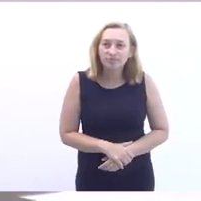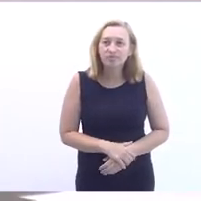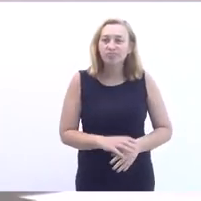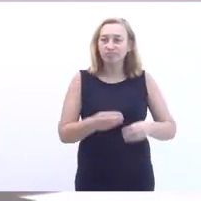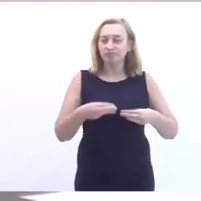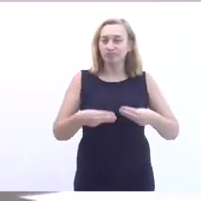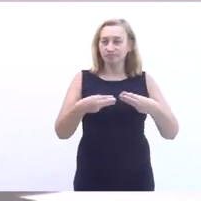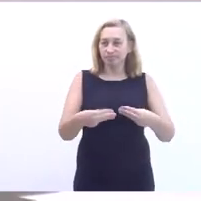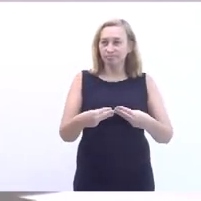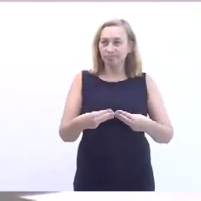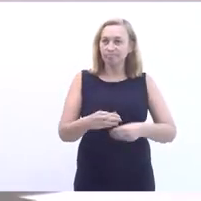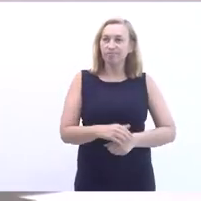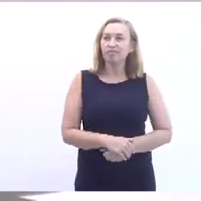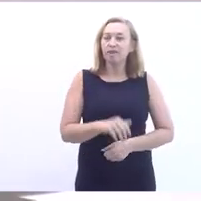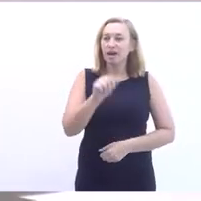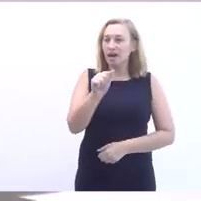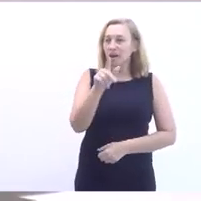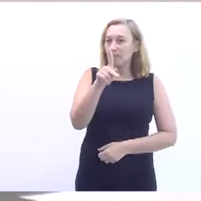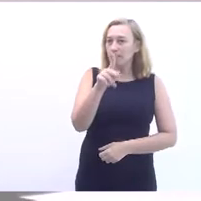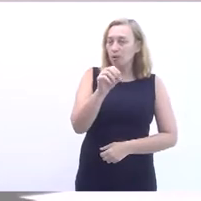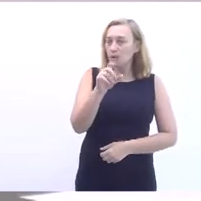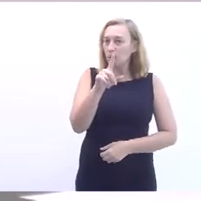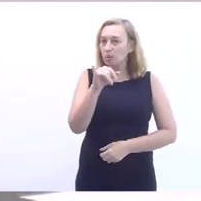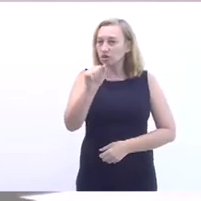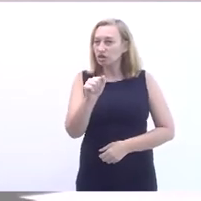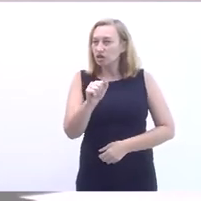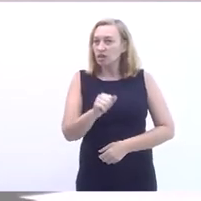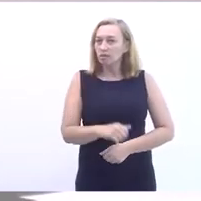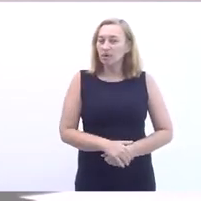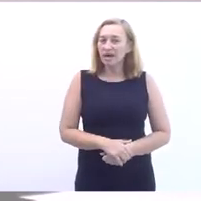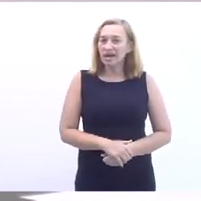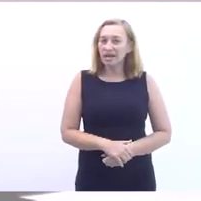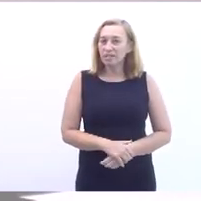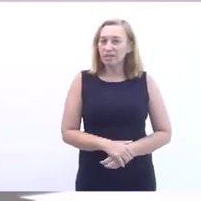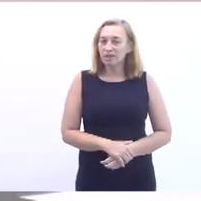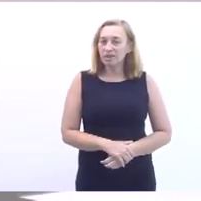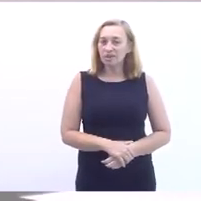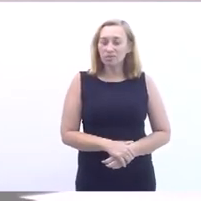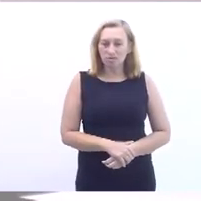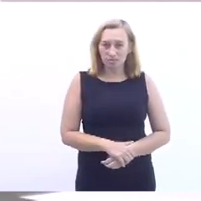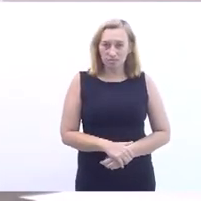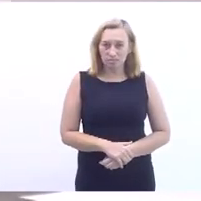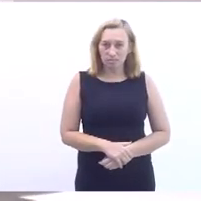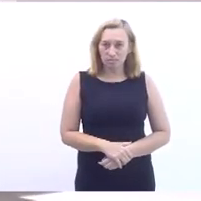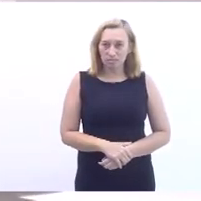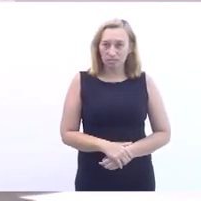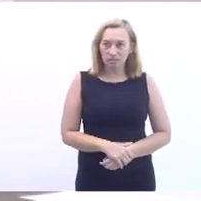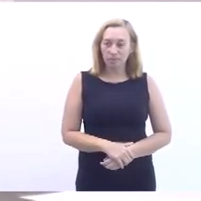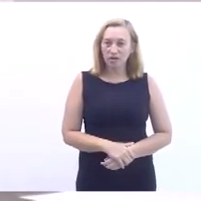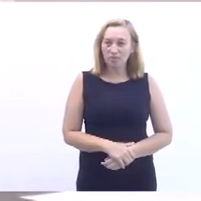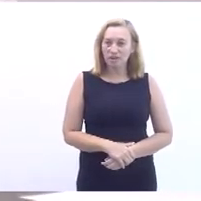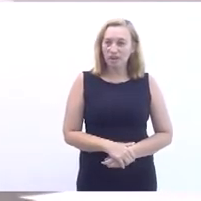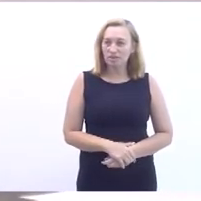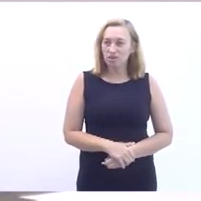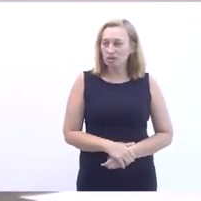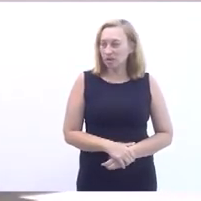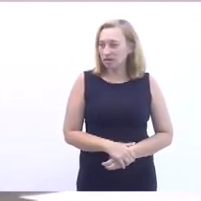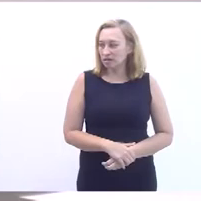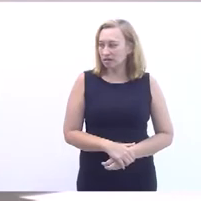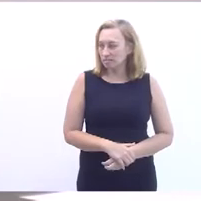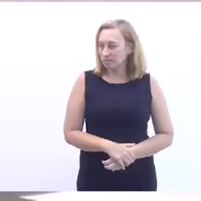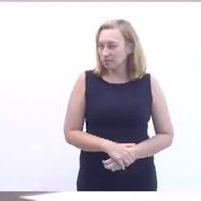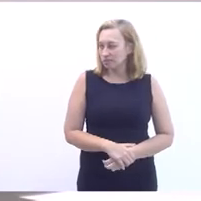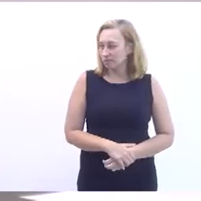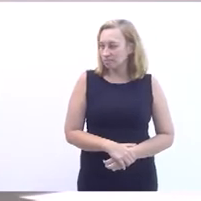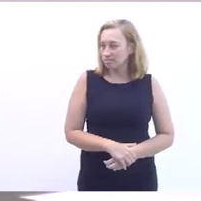Ministro por Apologia por eu ter participado da marcha a e é curioso não sei se